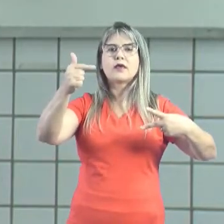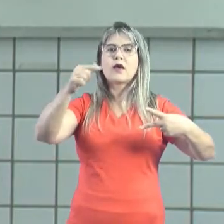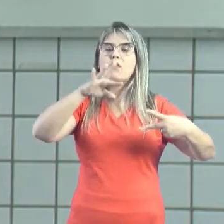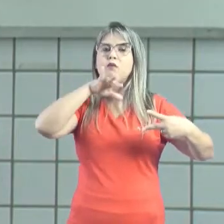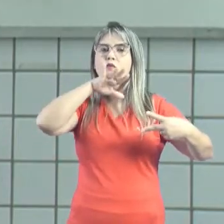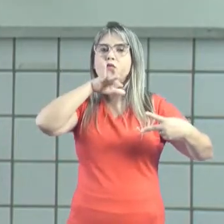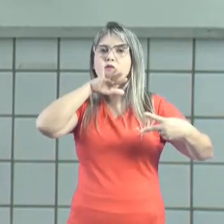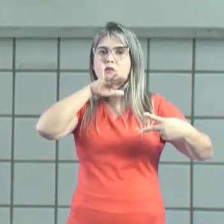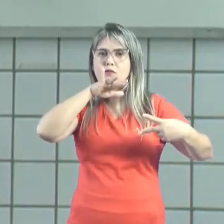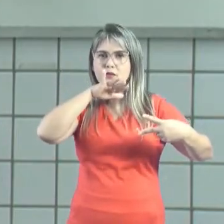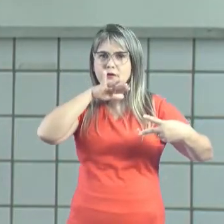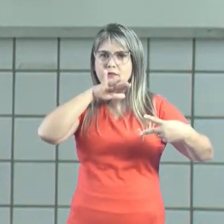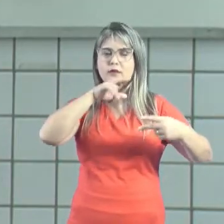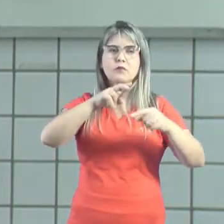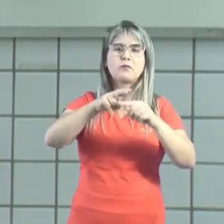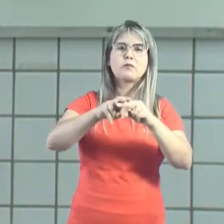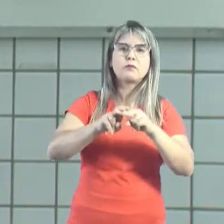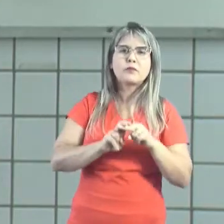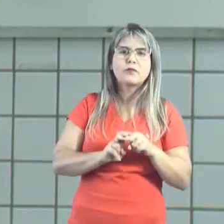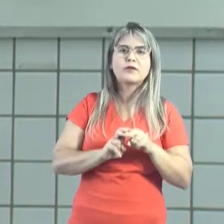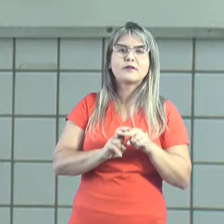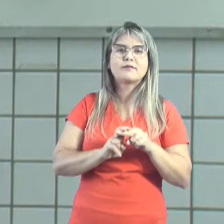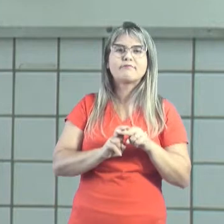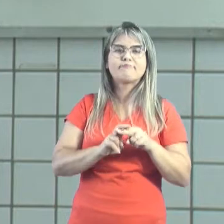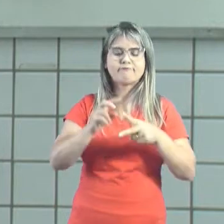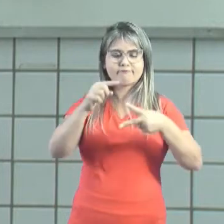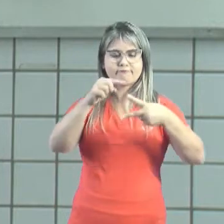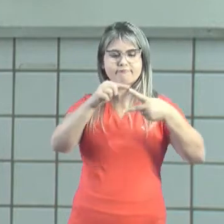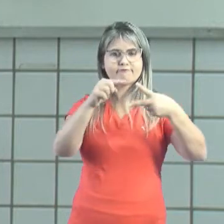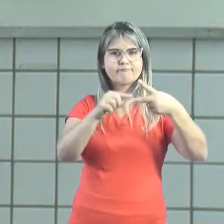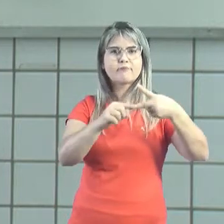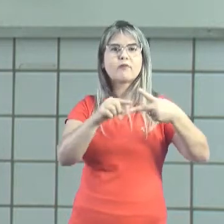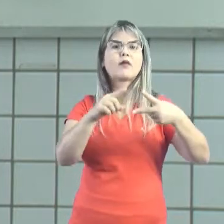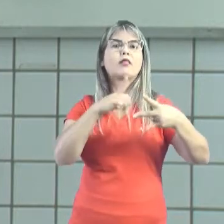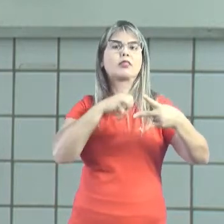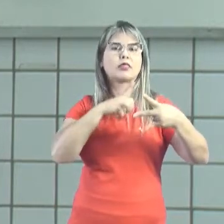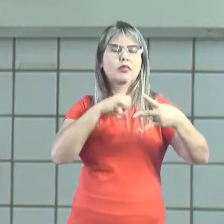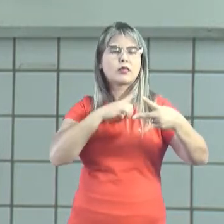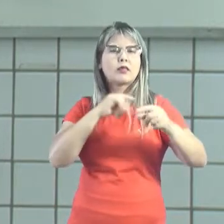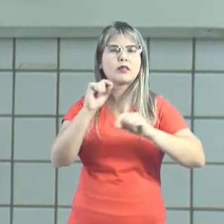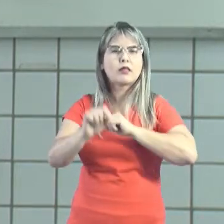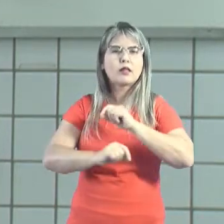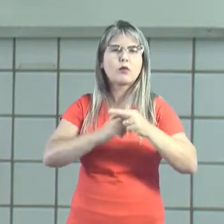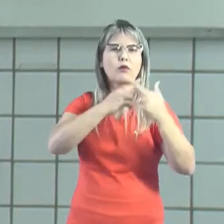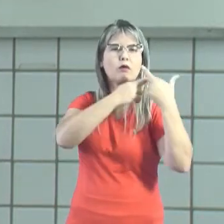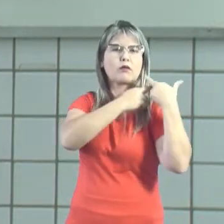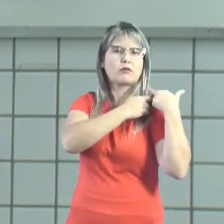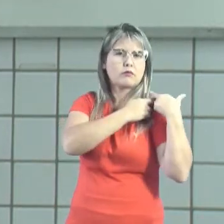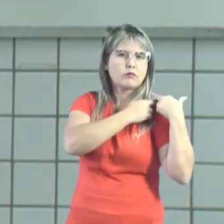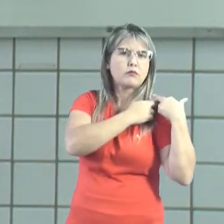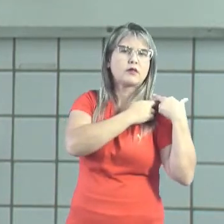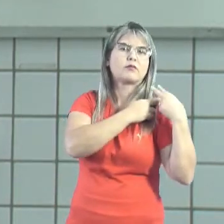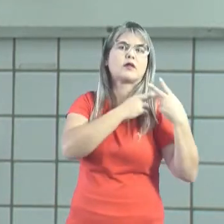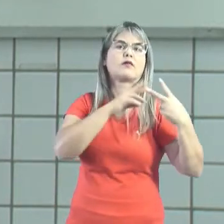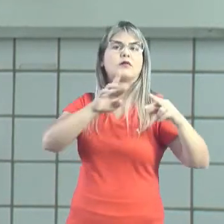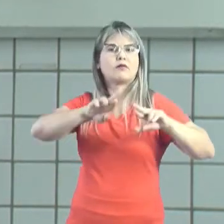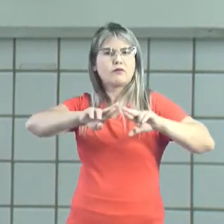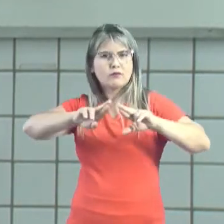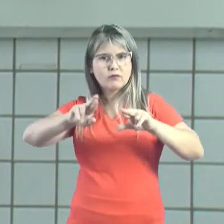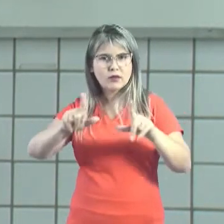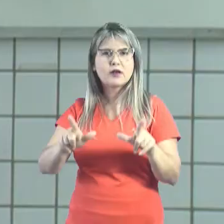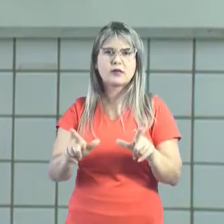grande quantidade de gás carbônico, que aí o nosso organismo vai expelir normalmente durante